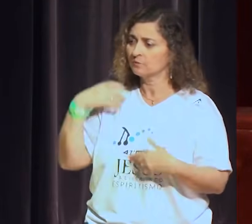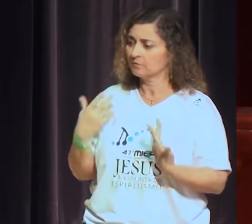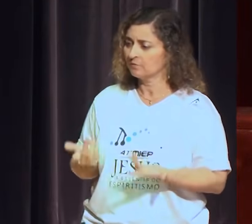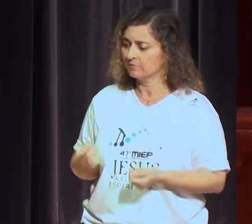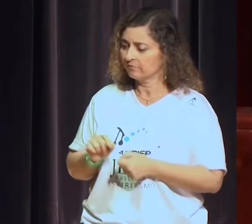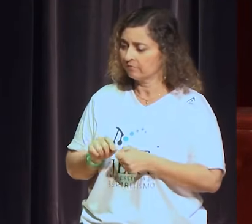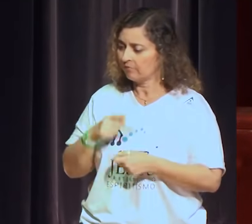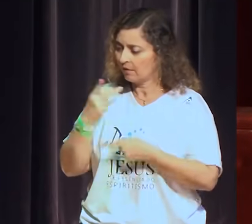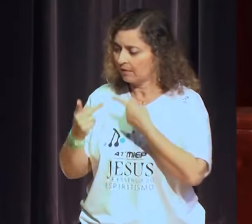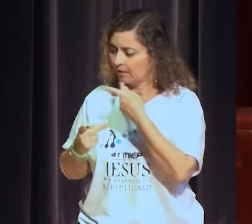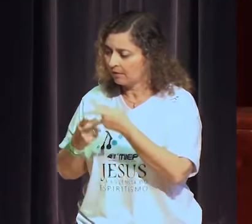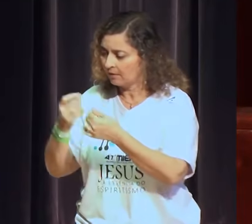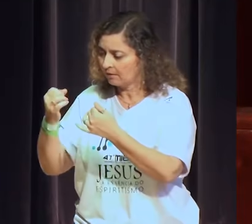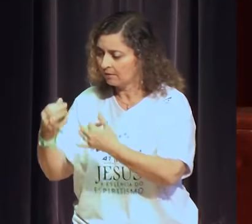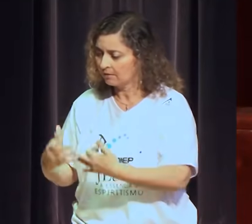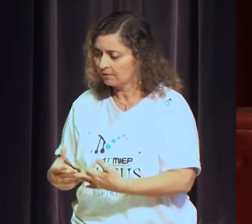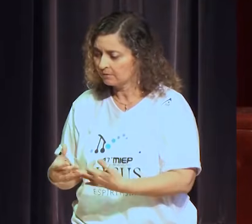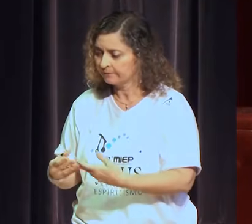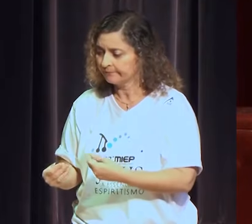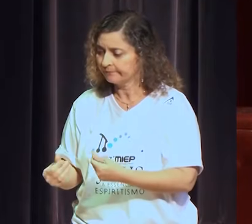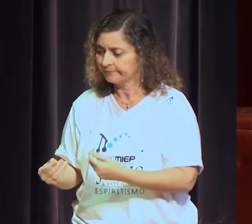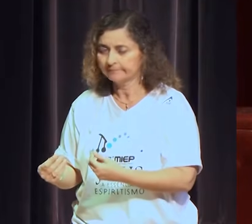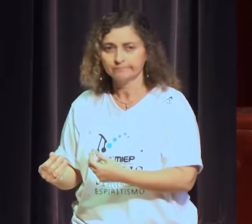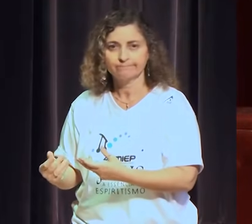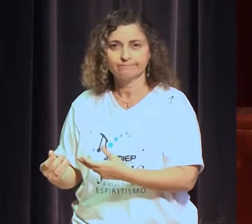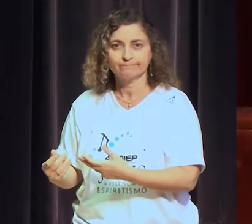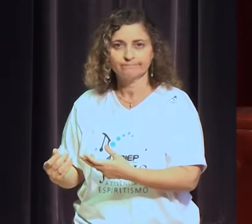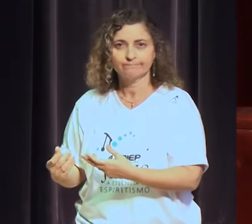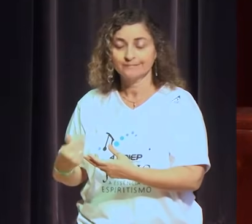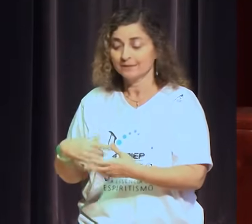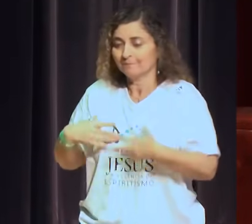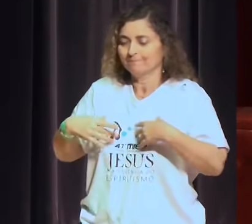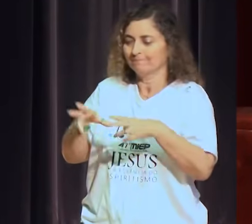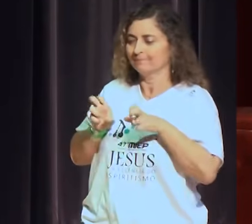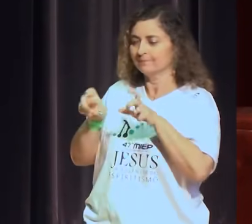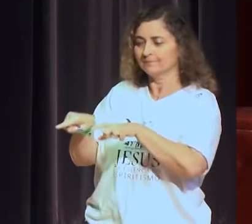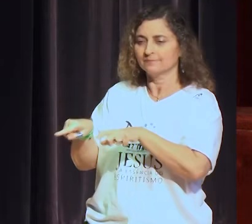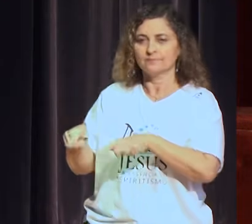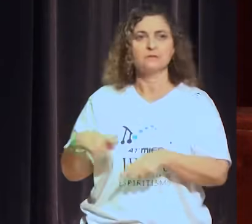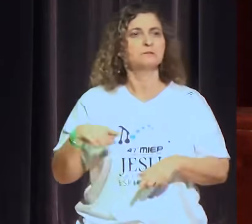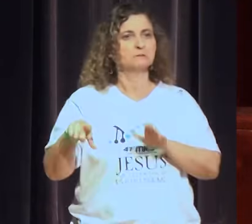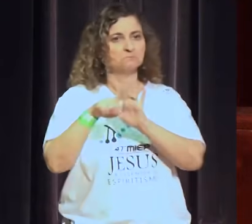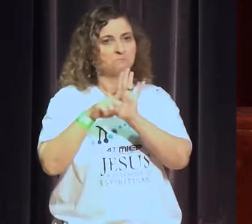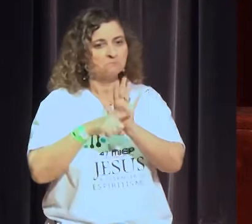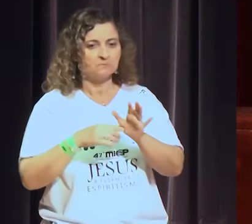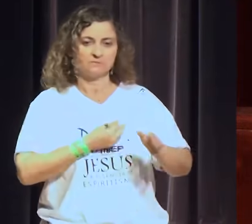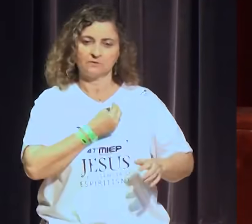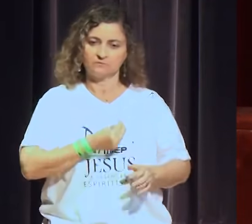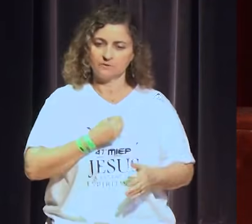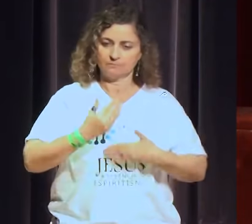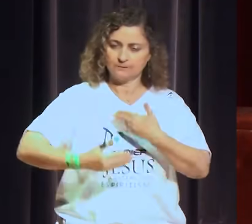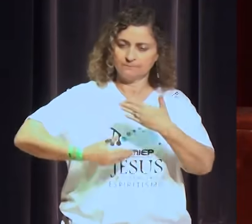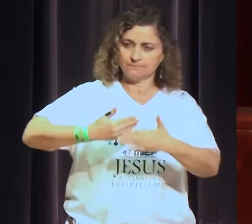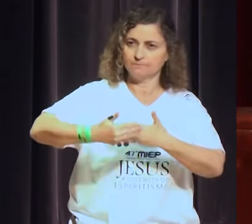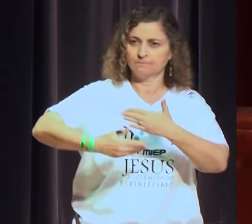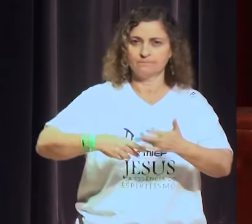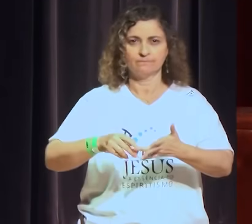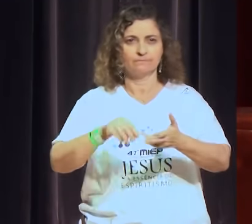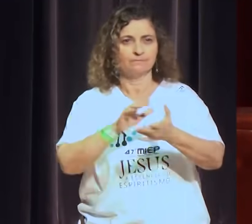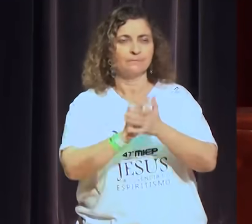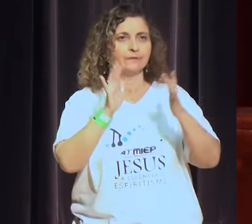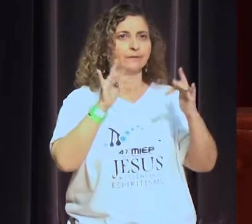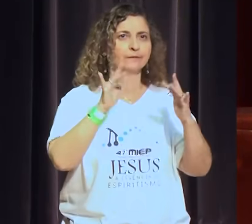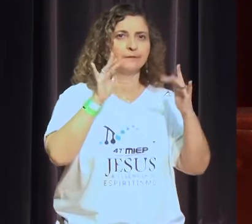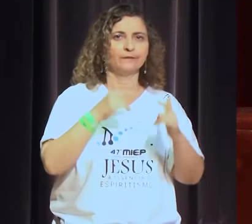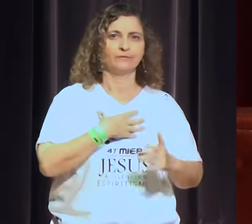Você faz um projeto de vida, faz tudo certinho. Namora, noiva, constrói a casa, casa,